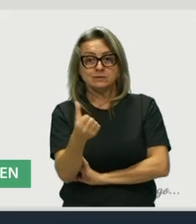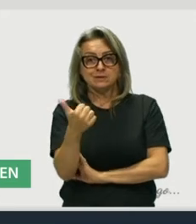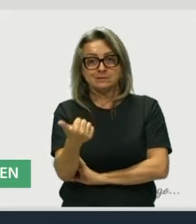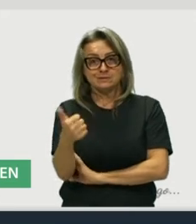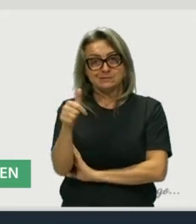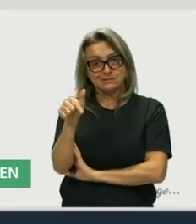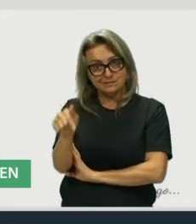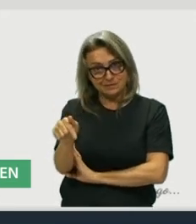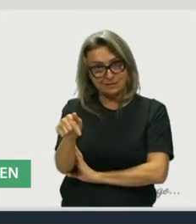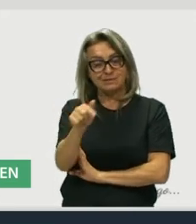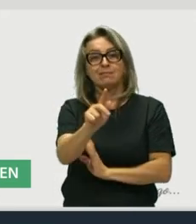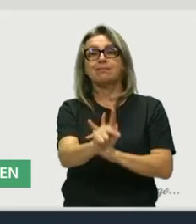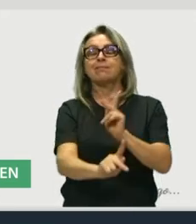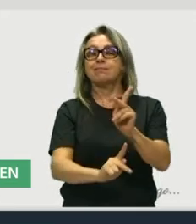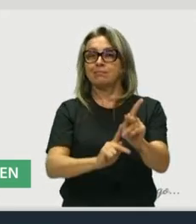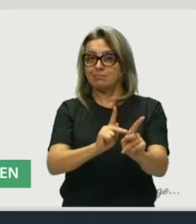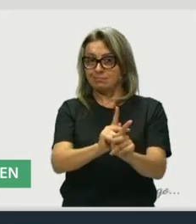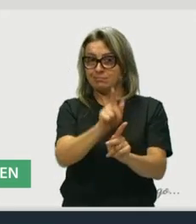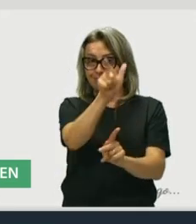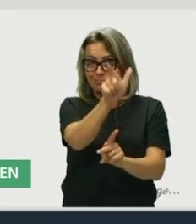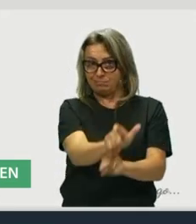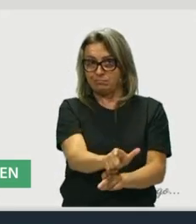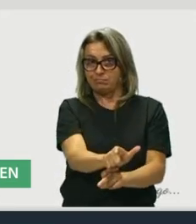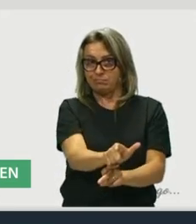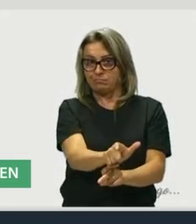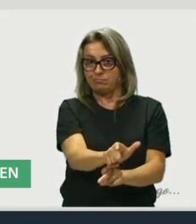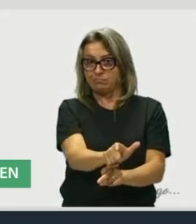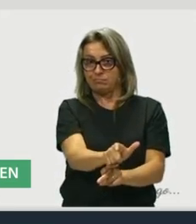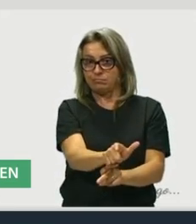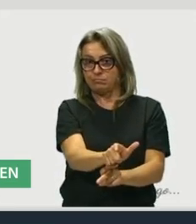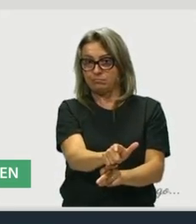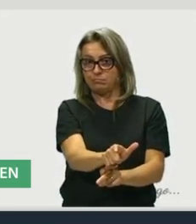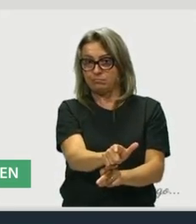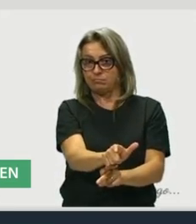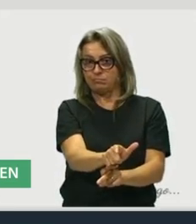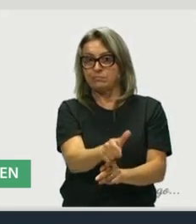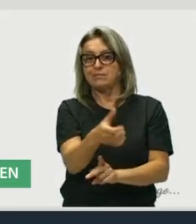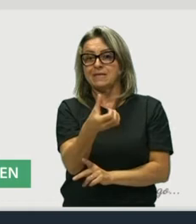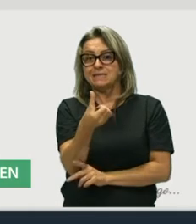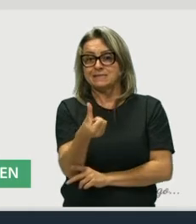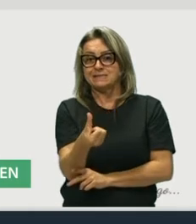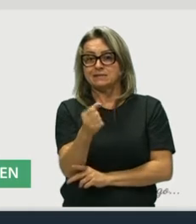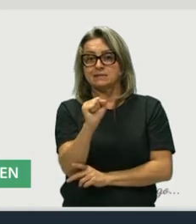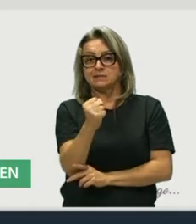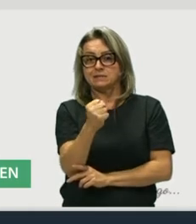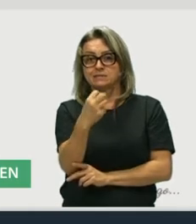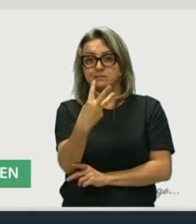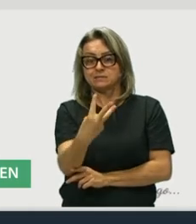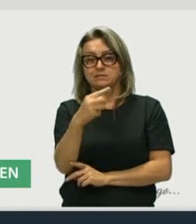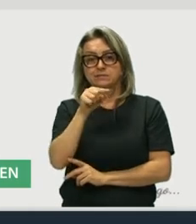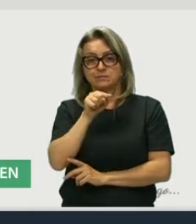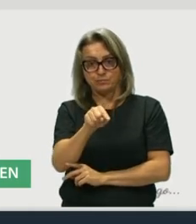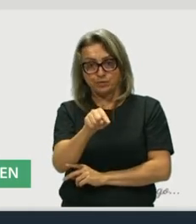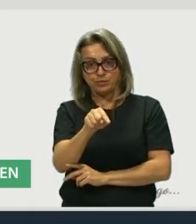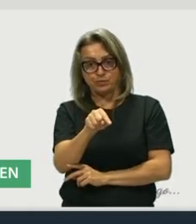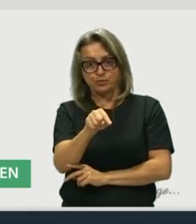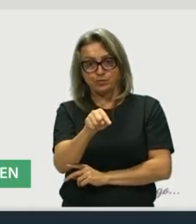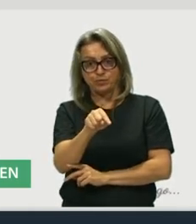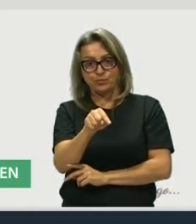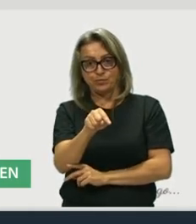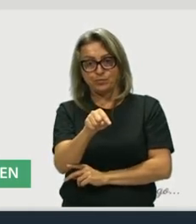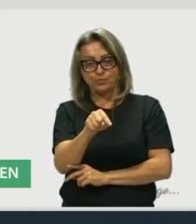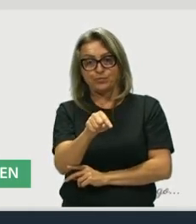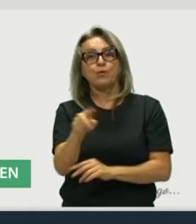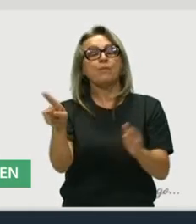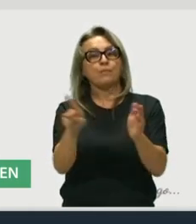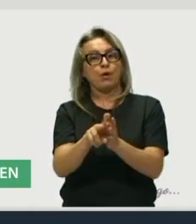226.617 habitantes, considerando os 683 mil habitantes da